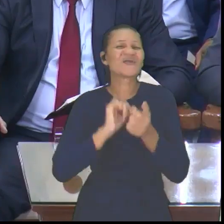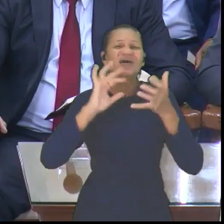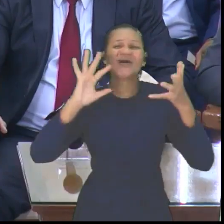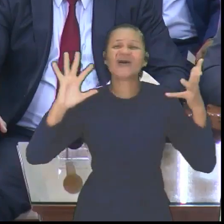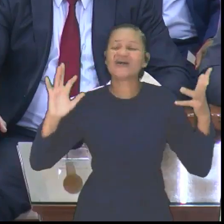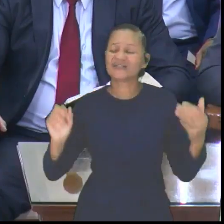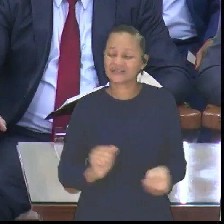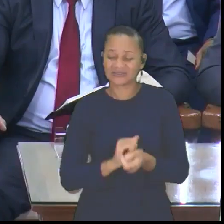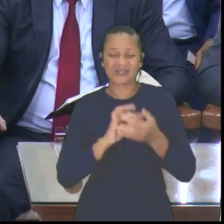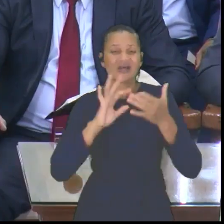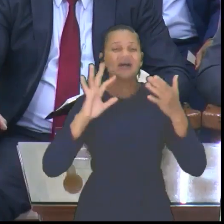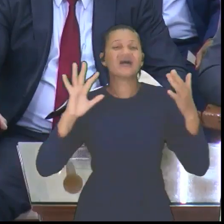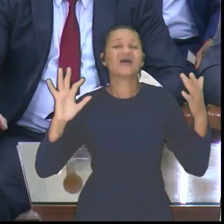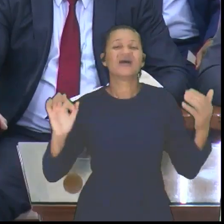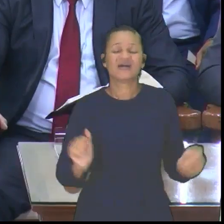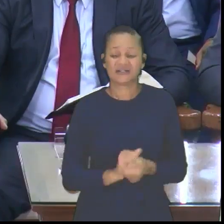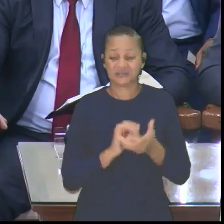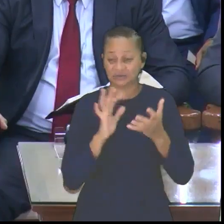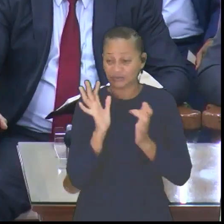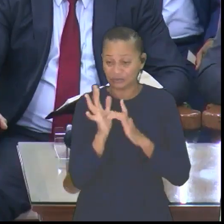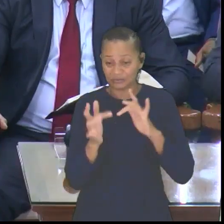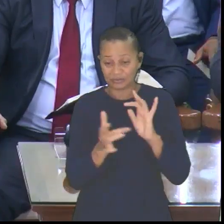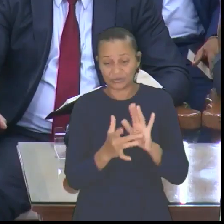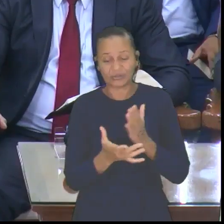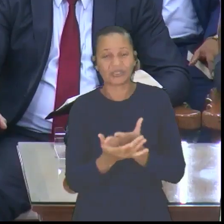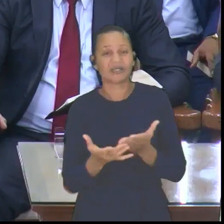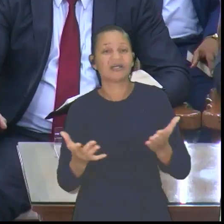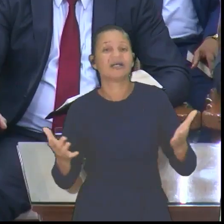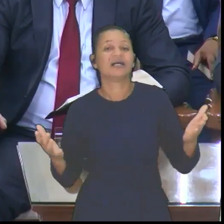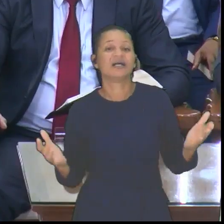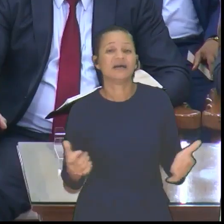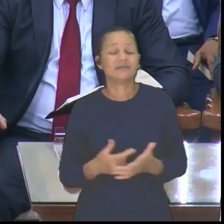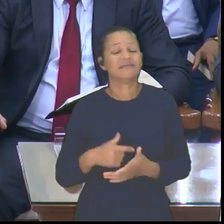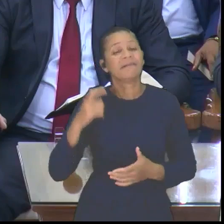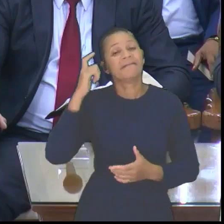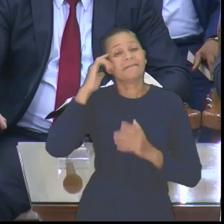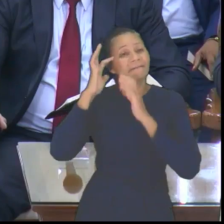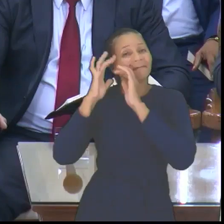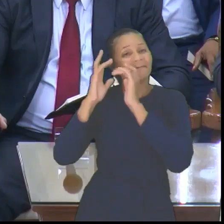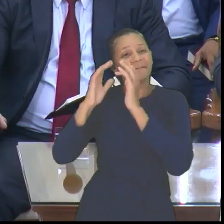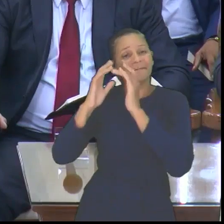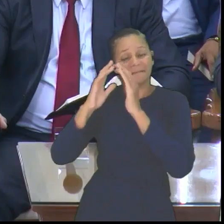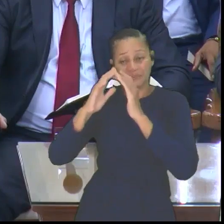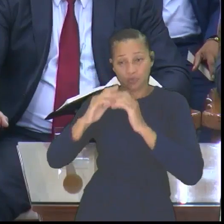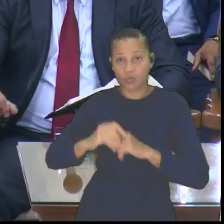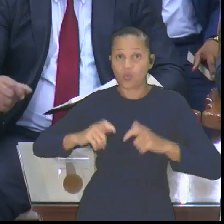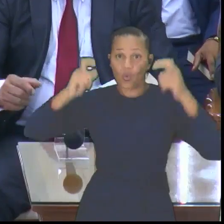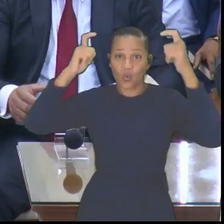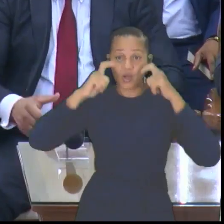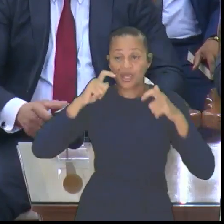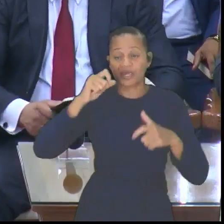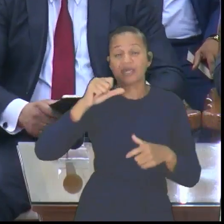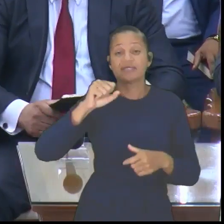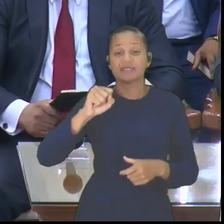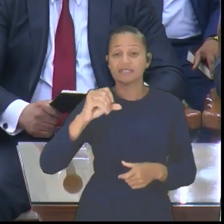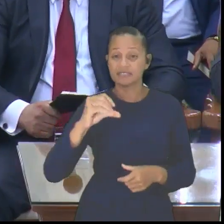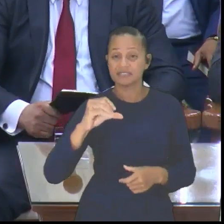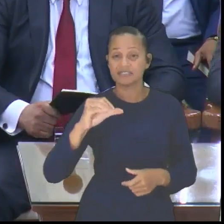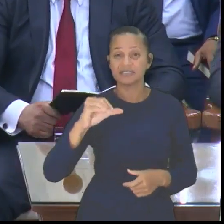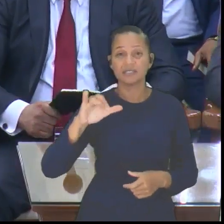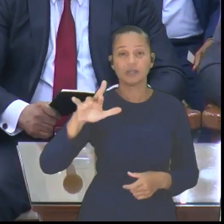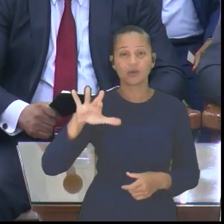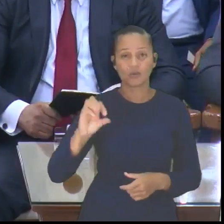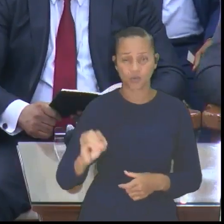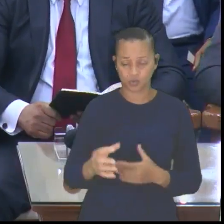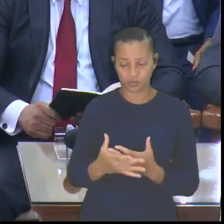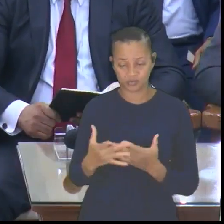oh glória, oh glória, oh meu Jesus. E me veio um versículo à mente que foi dirigido a Ciro. Mas eu posso pegar